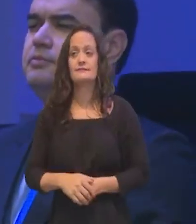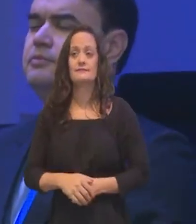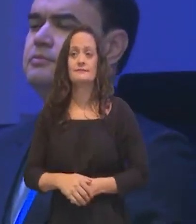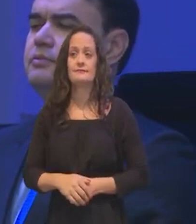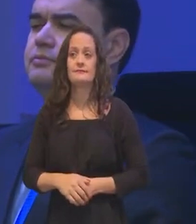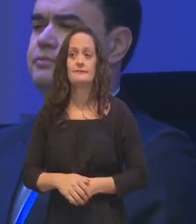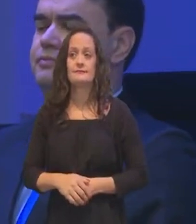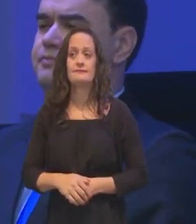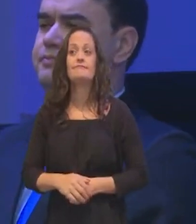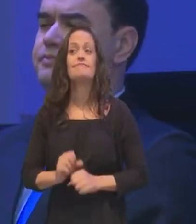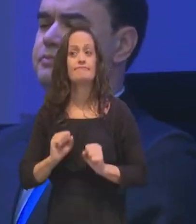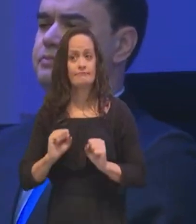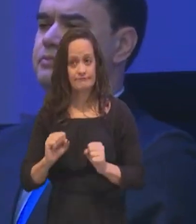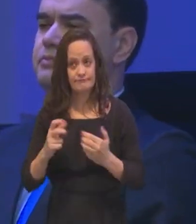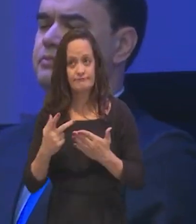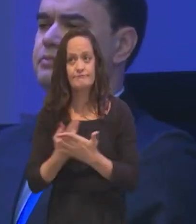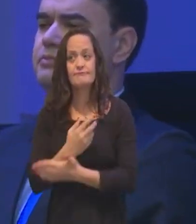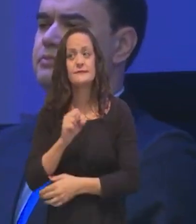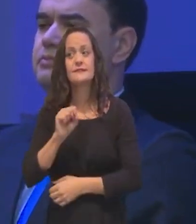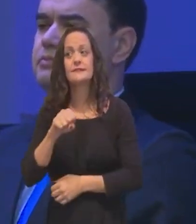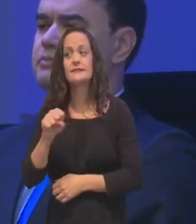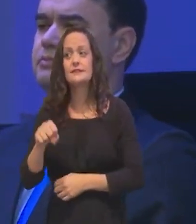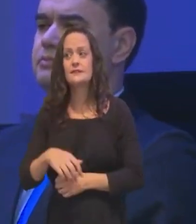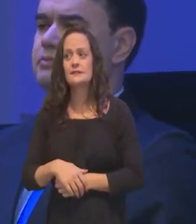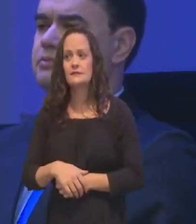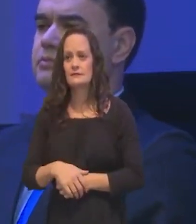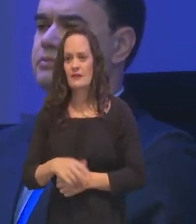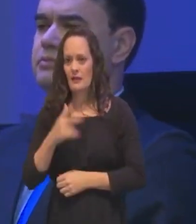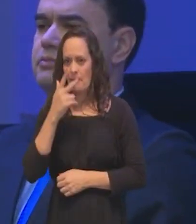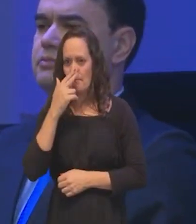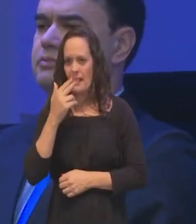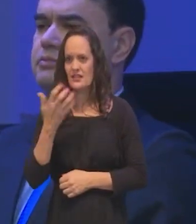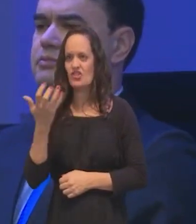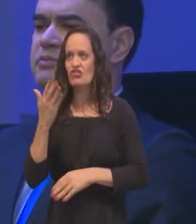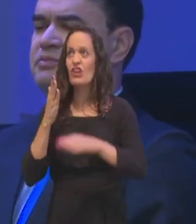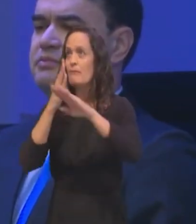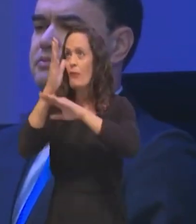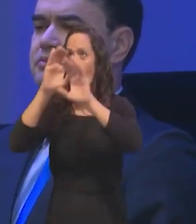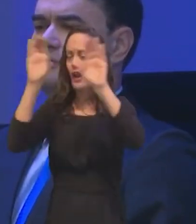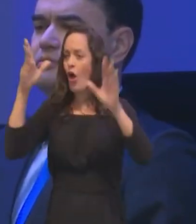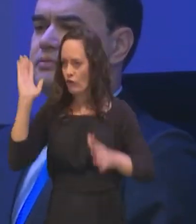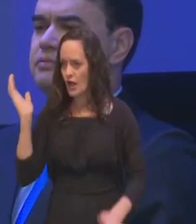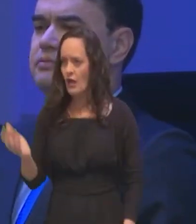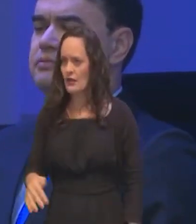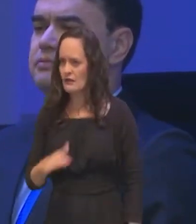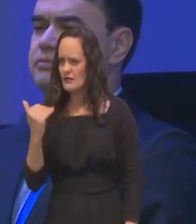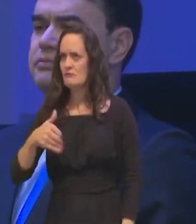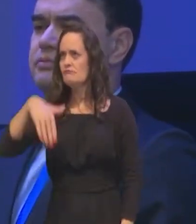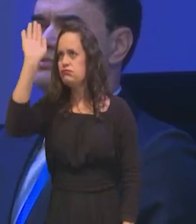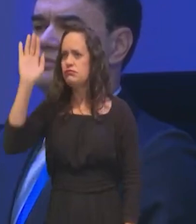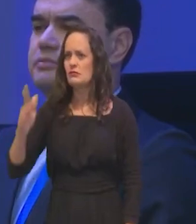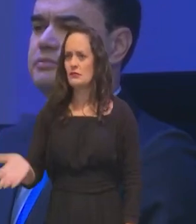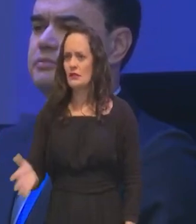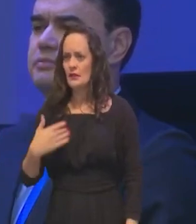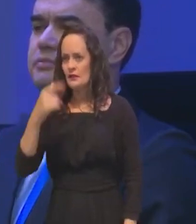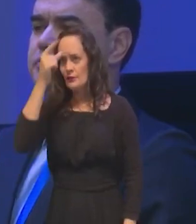E elas podem vir. Aí a gente fica com vontade de partir logo, de subir logo, e quem ficar.